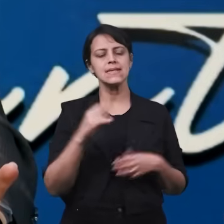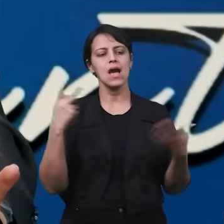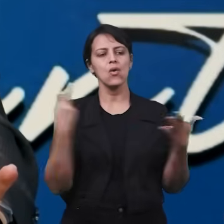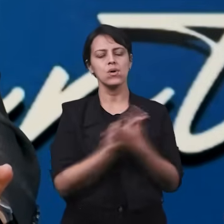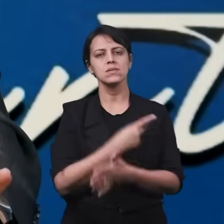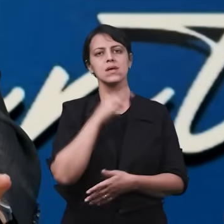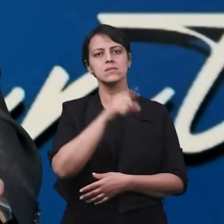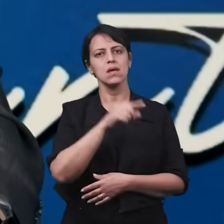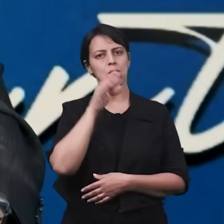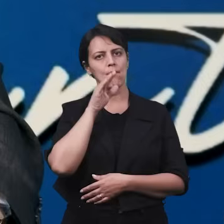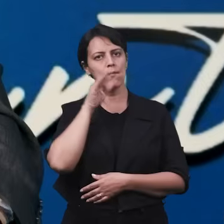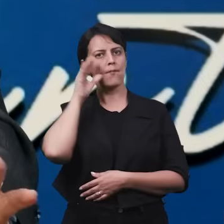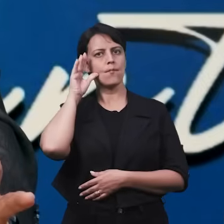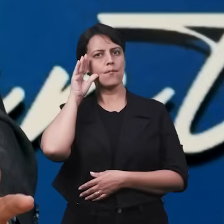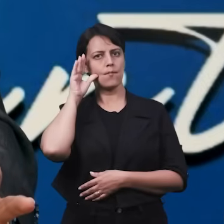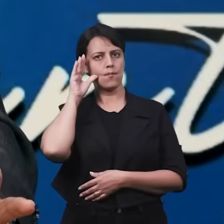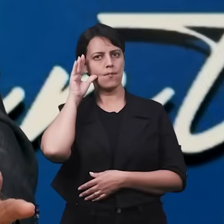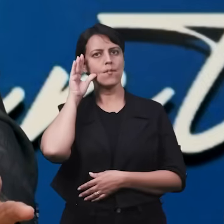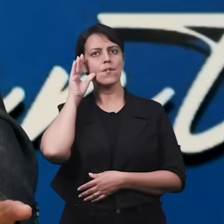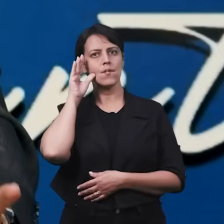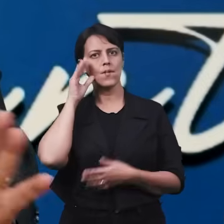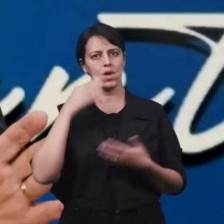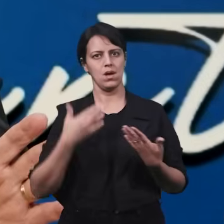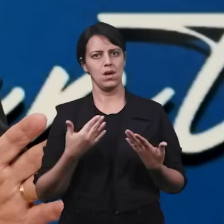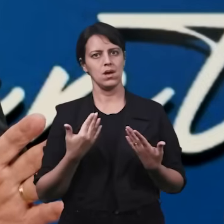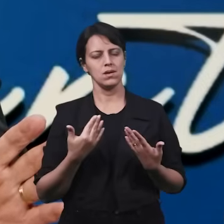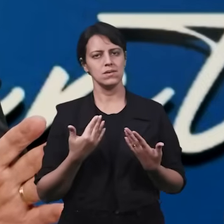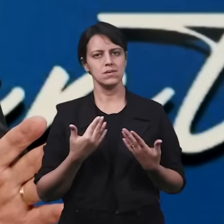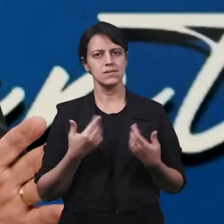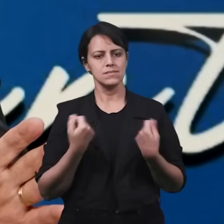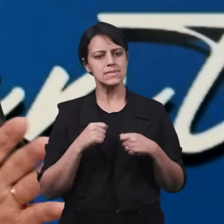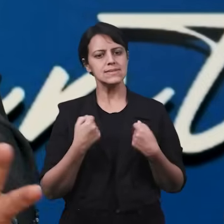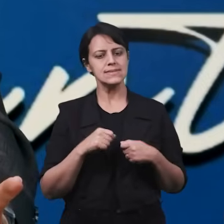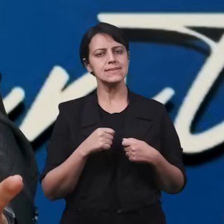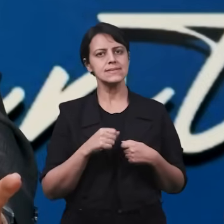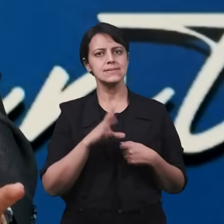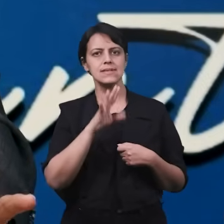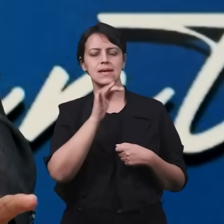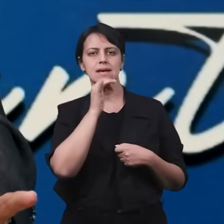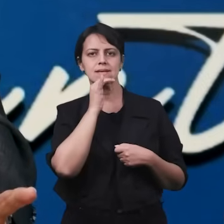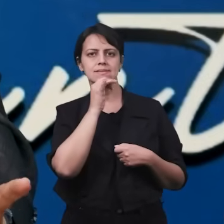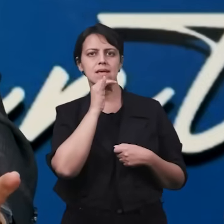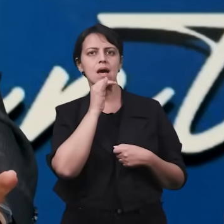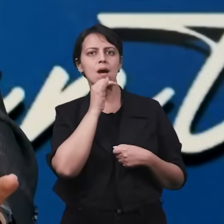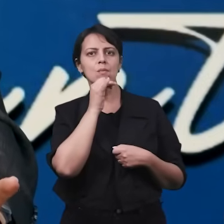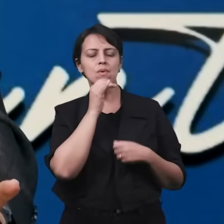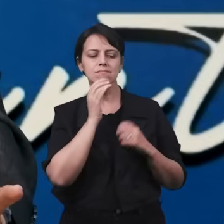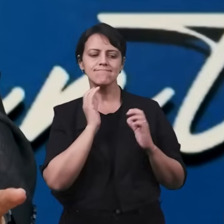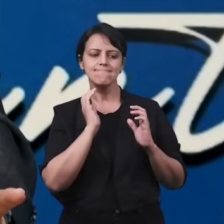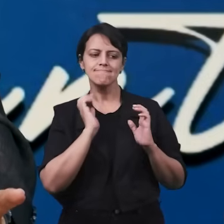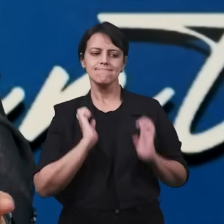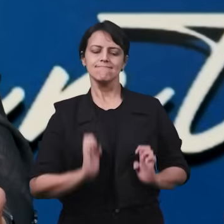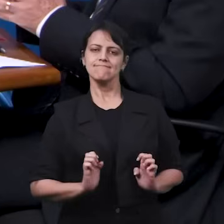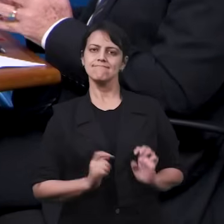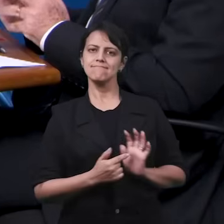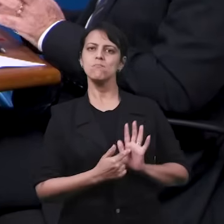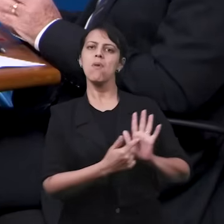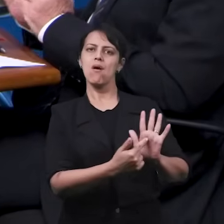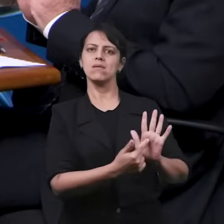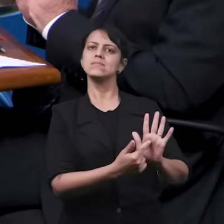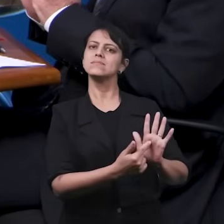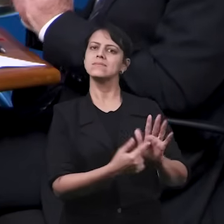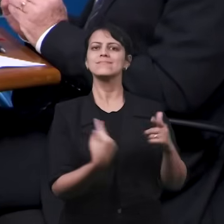cala, aí ele já é reputado por sábio. Sim. Mesmo que seja tolo, né? Sim. Mas se ele se calou... A reputação